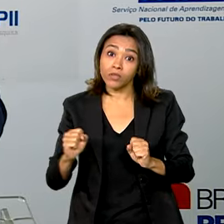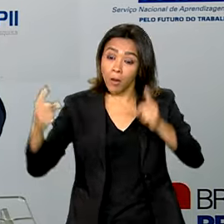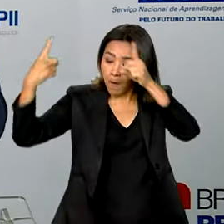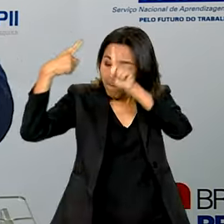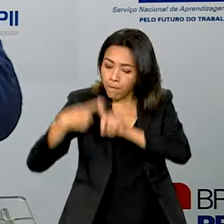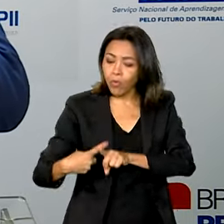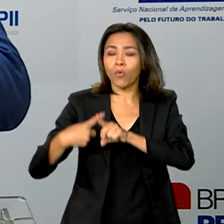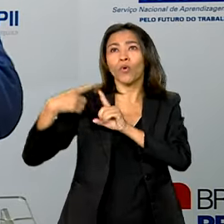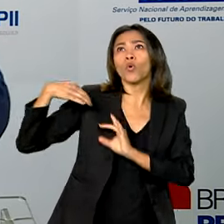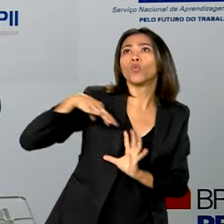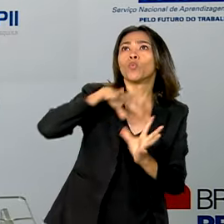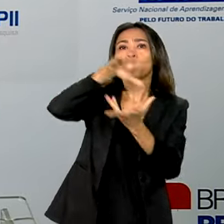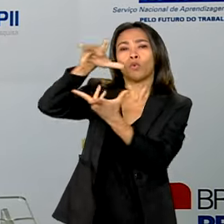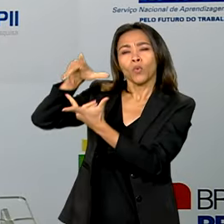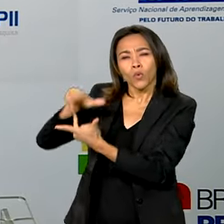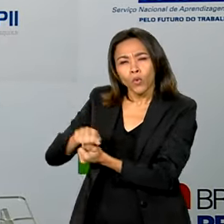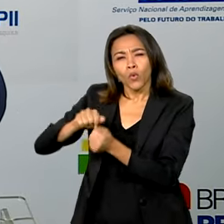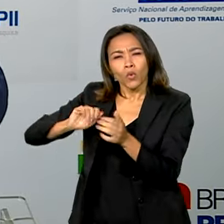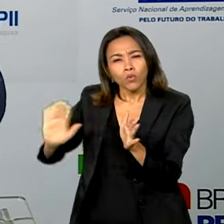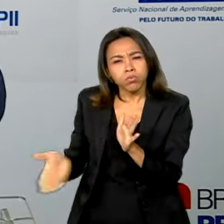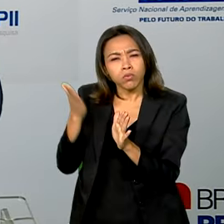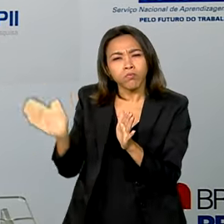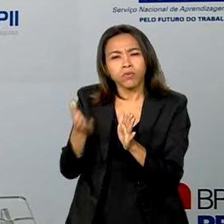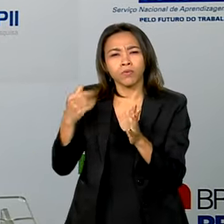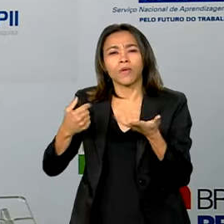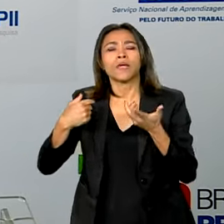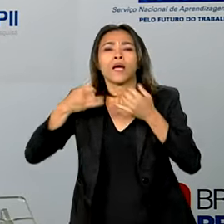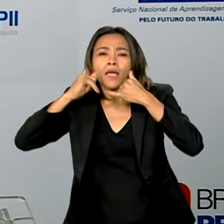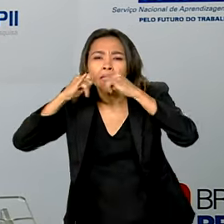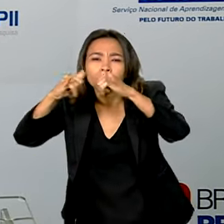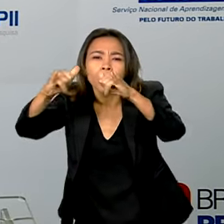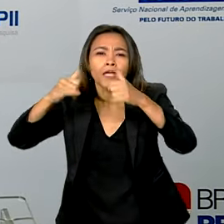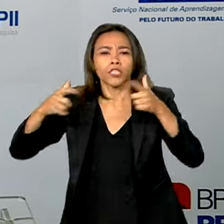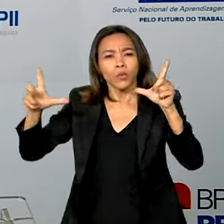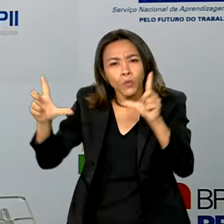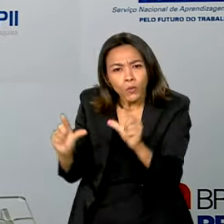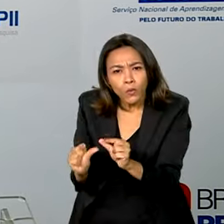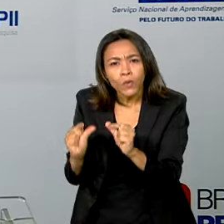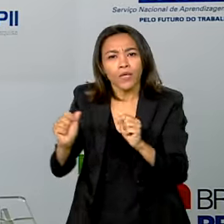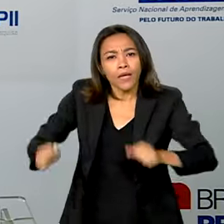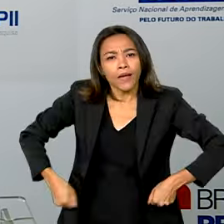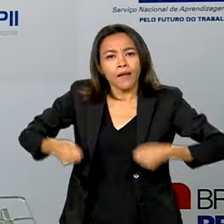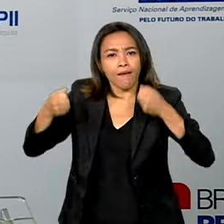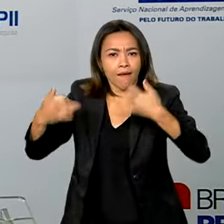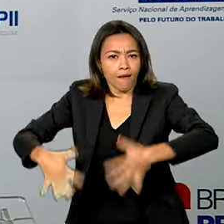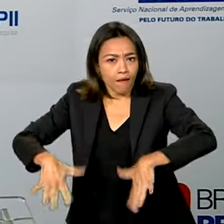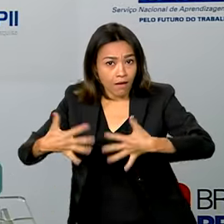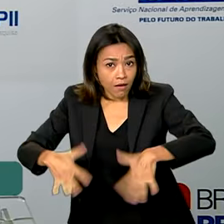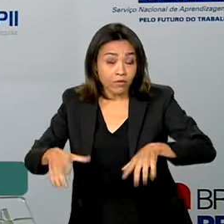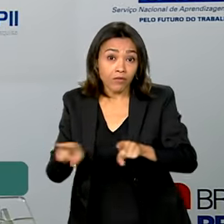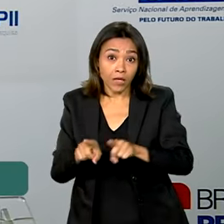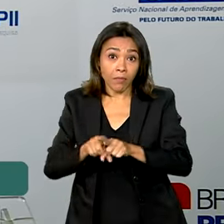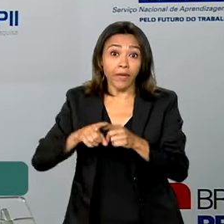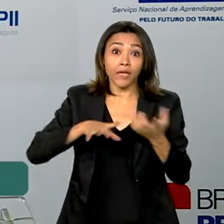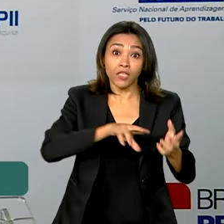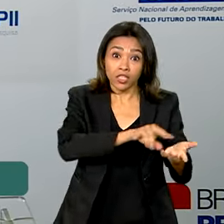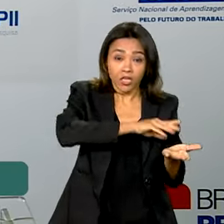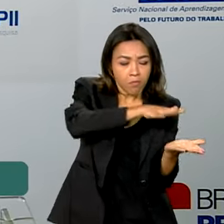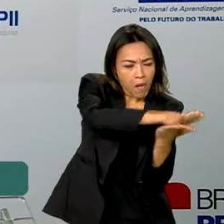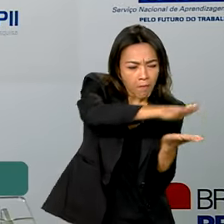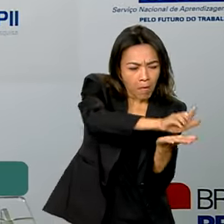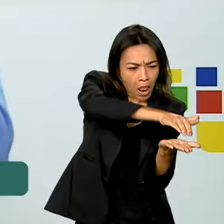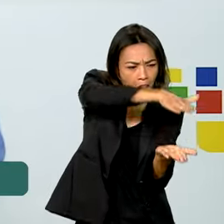aumentando a produtividade, aumentando a eficiência energética, reduzindo custos e digitalizando os